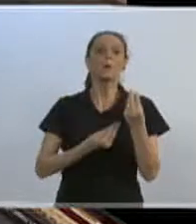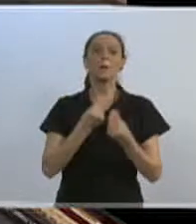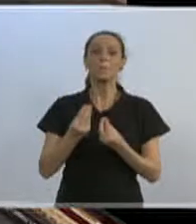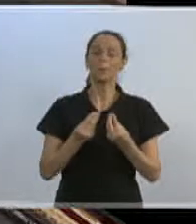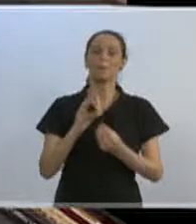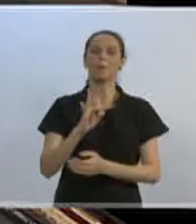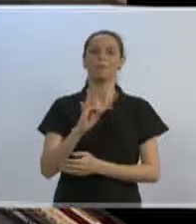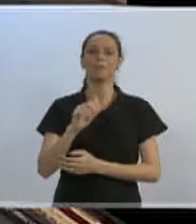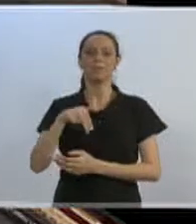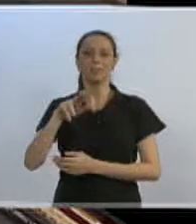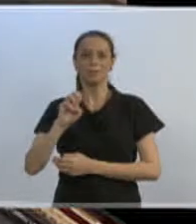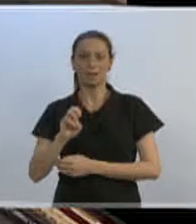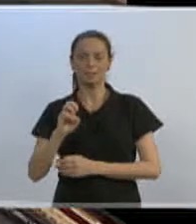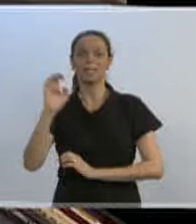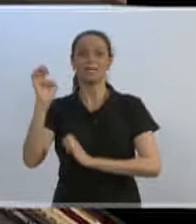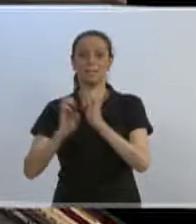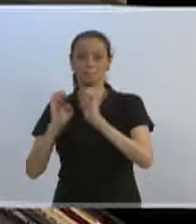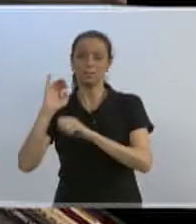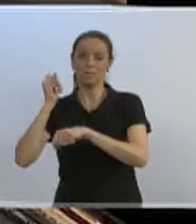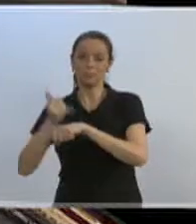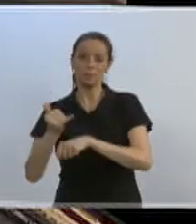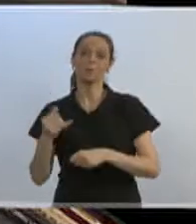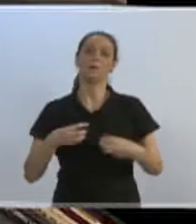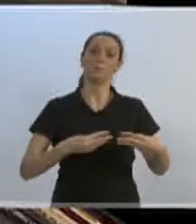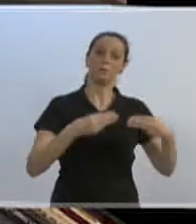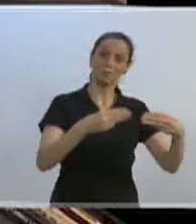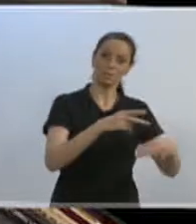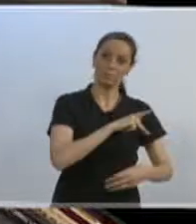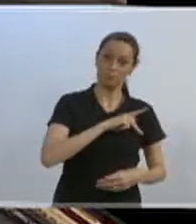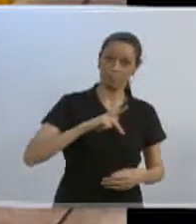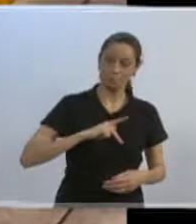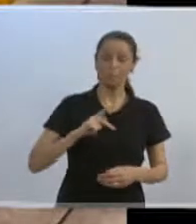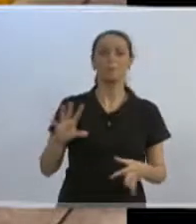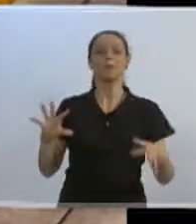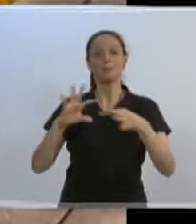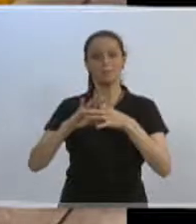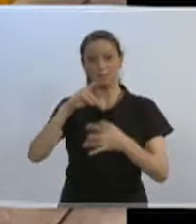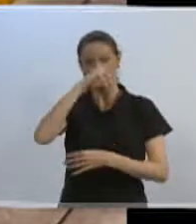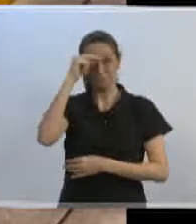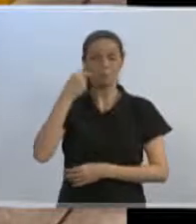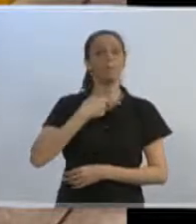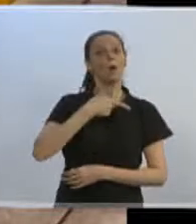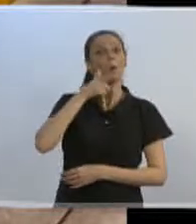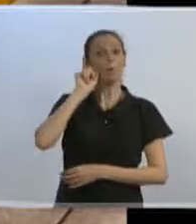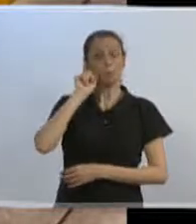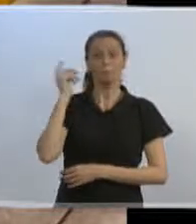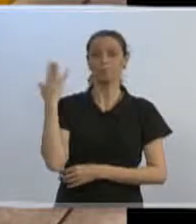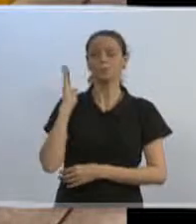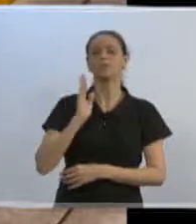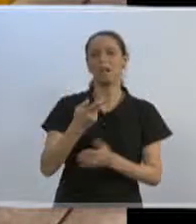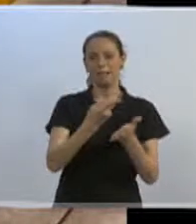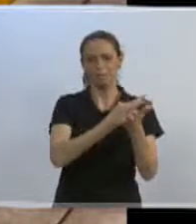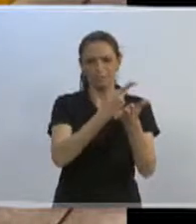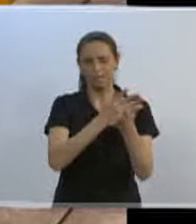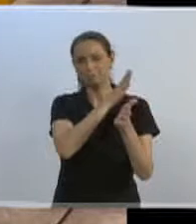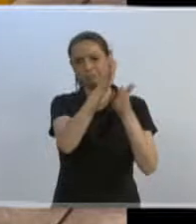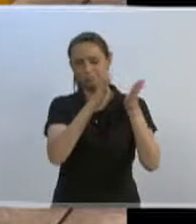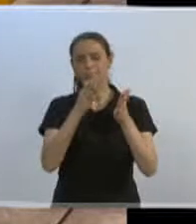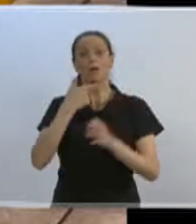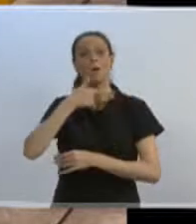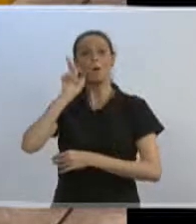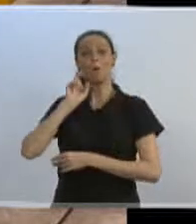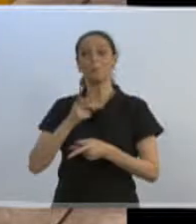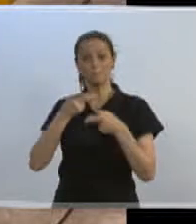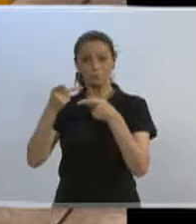TAC entre a empresa autônoma, o Ministério Público e a Prefeitura de Blumenau. Eu tive ontem, depois de alguns eventos passando lá, inclusive encontrei